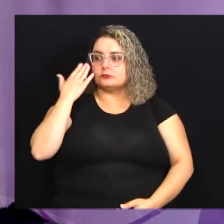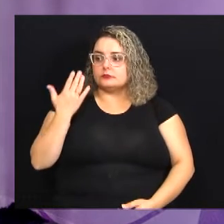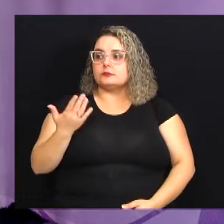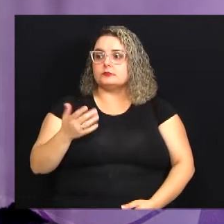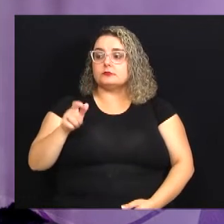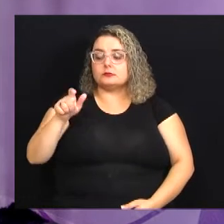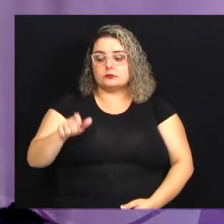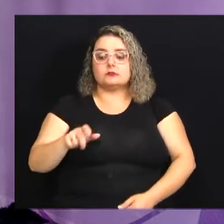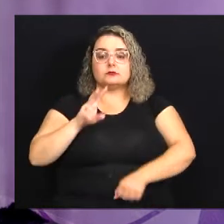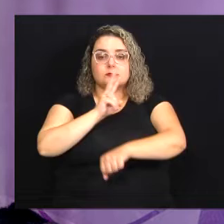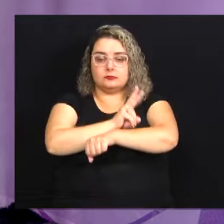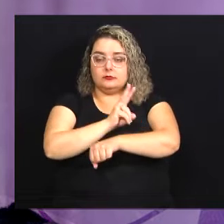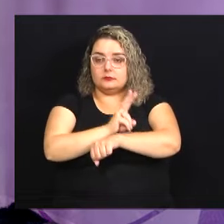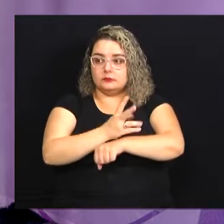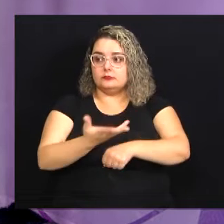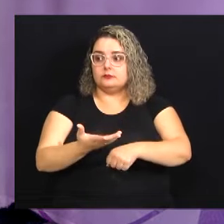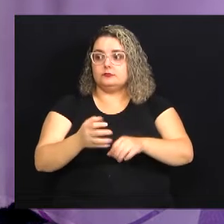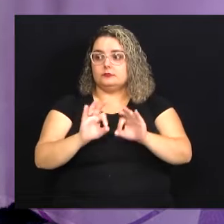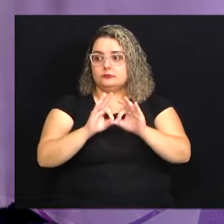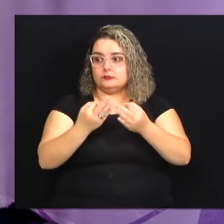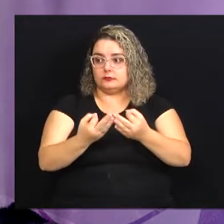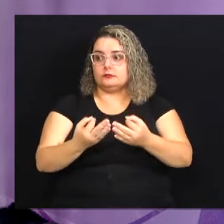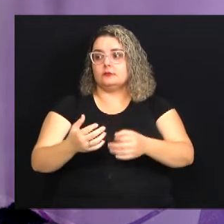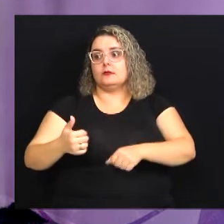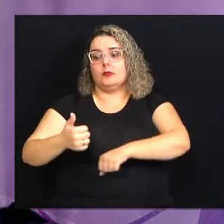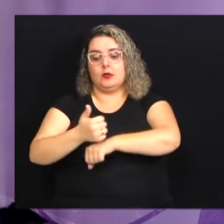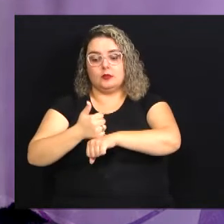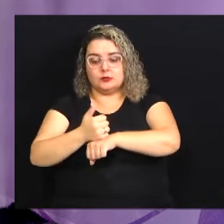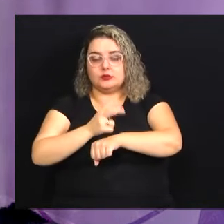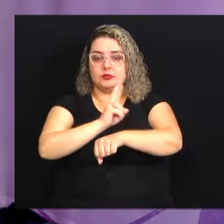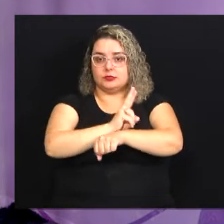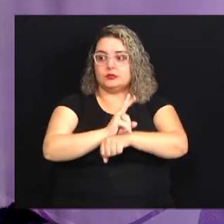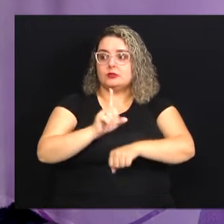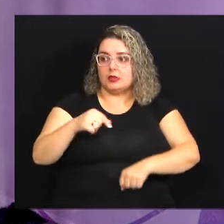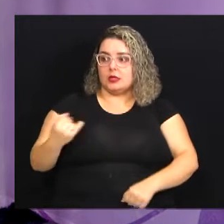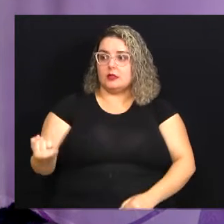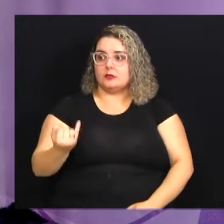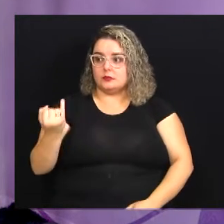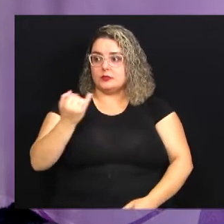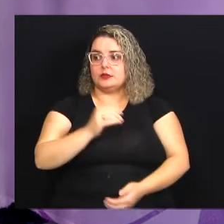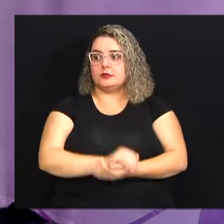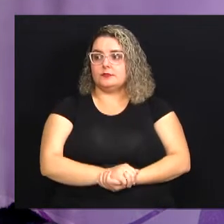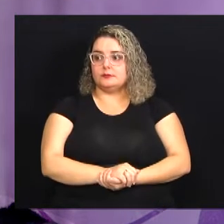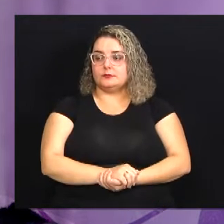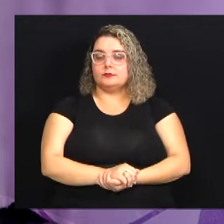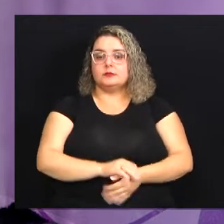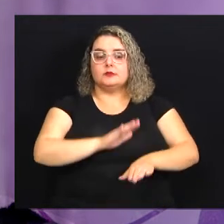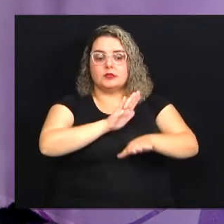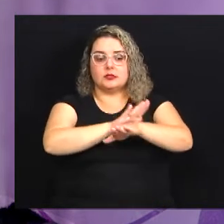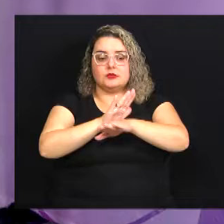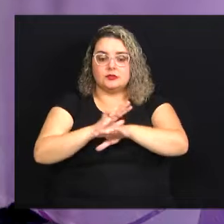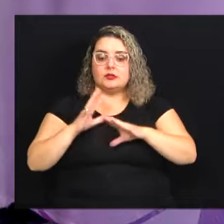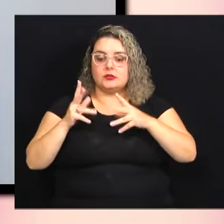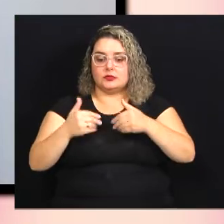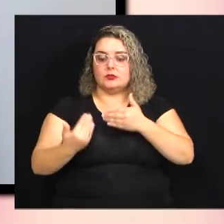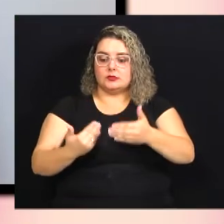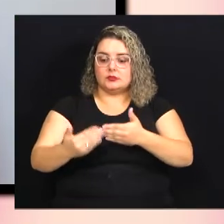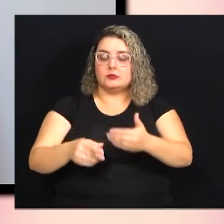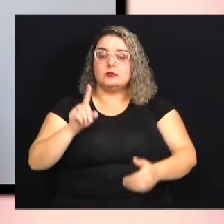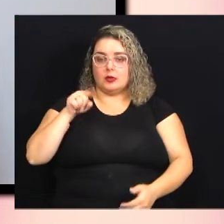né, da pessoa que cuida, né, do familiar ou do cuidador, é fundamental para ajudar em todo o